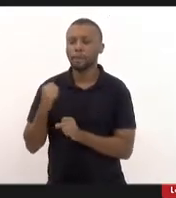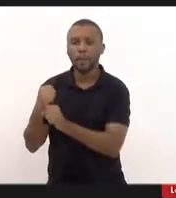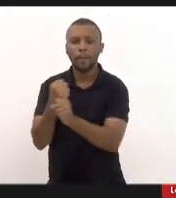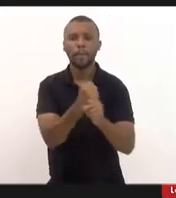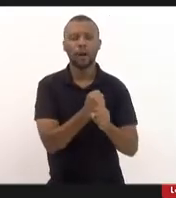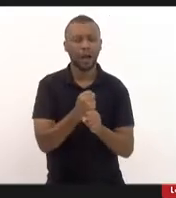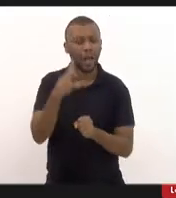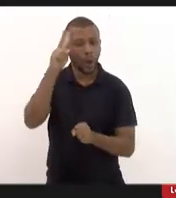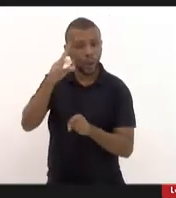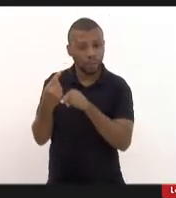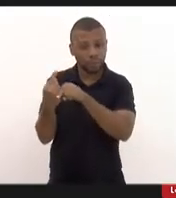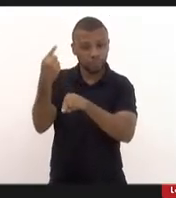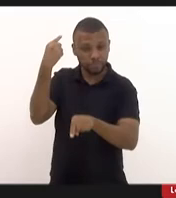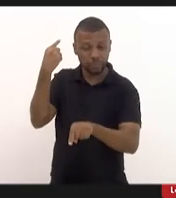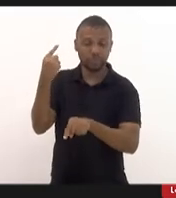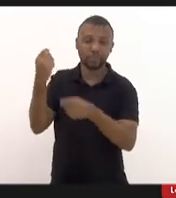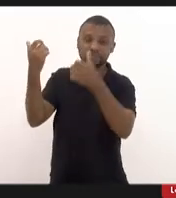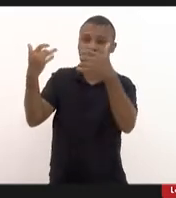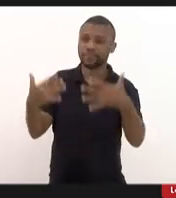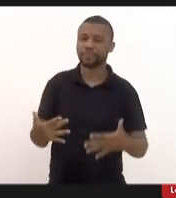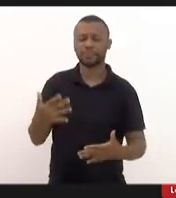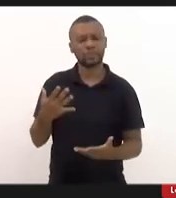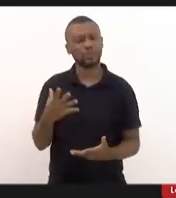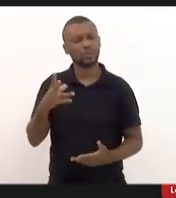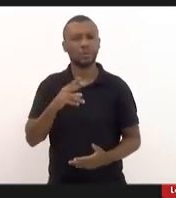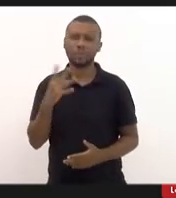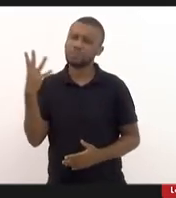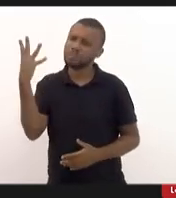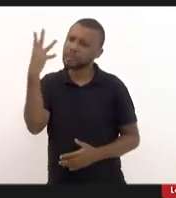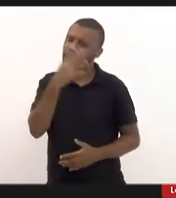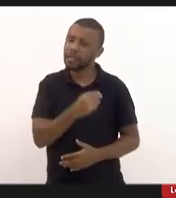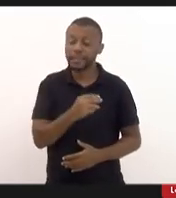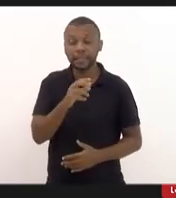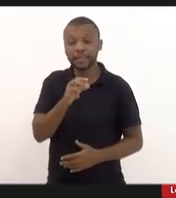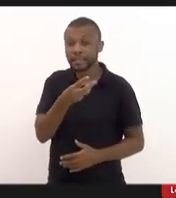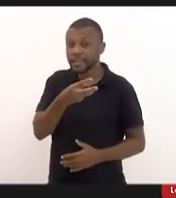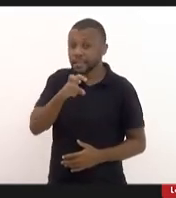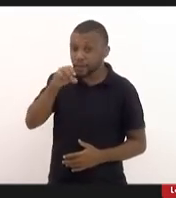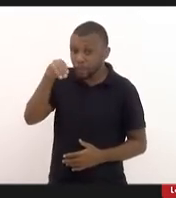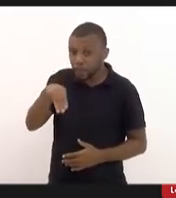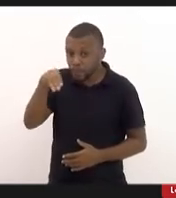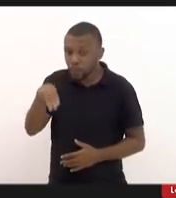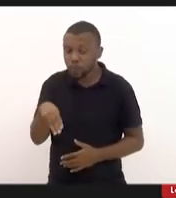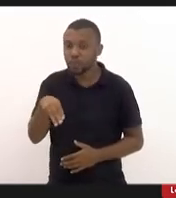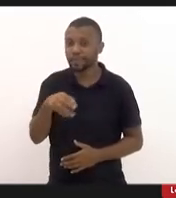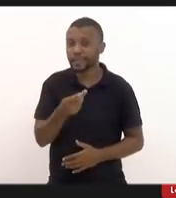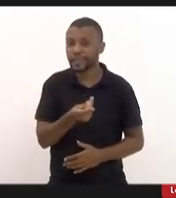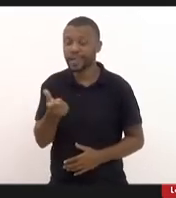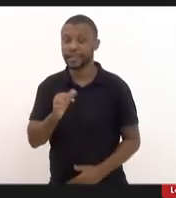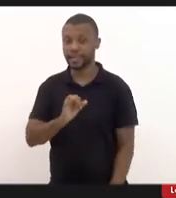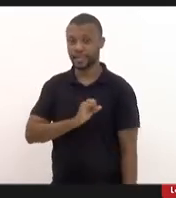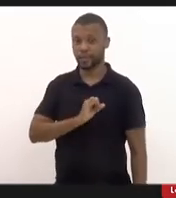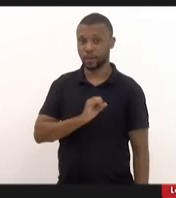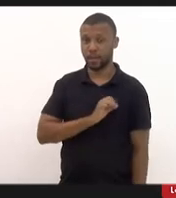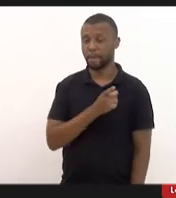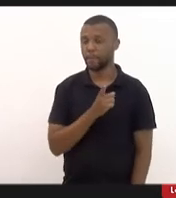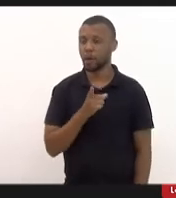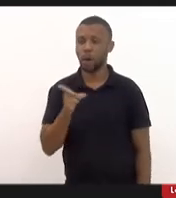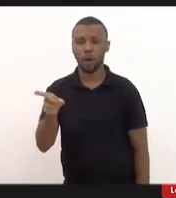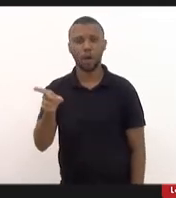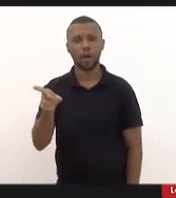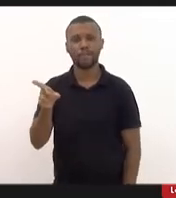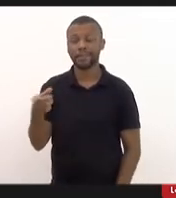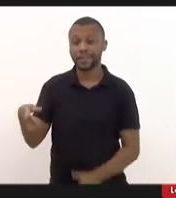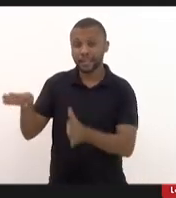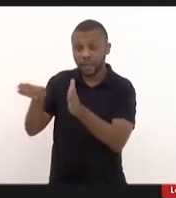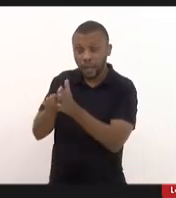beleza. 35 minutos a gente sai de Itaboraí e vai estar no porto de Itaguaí. Vai acabar o congestionamento da Dutra,